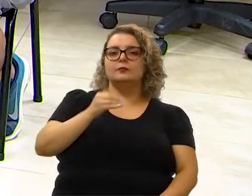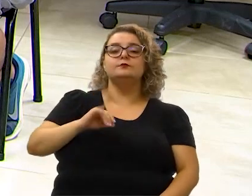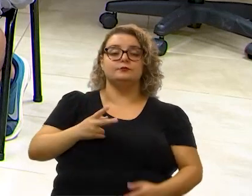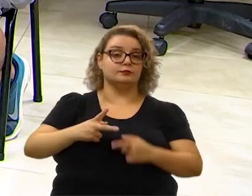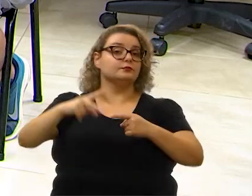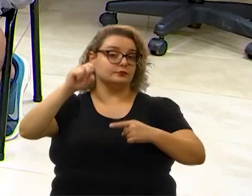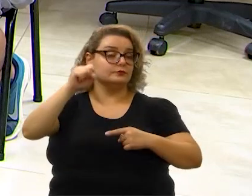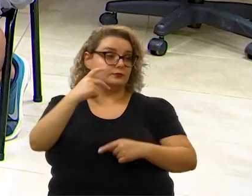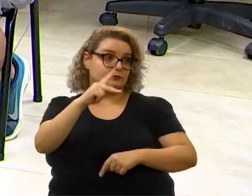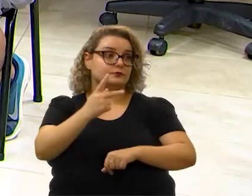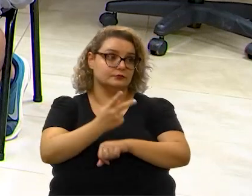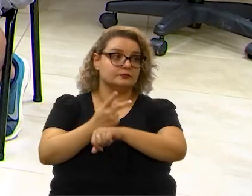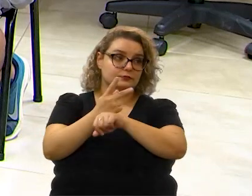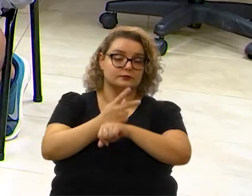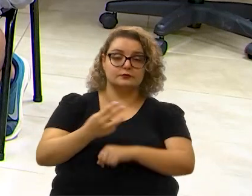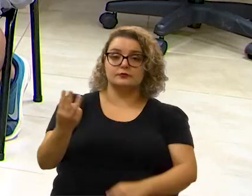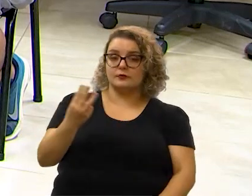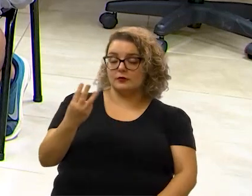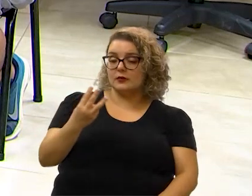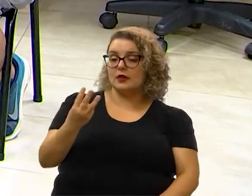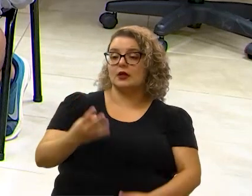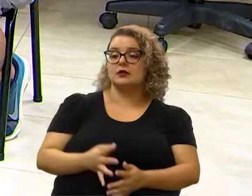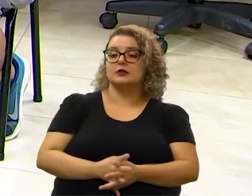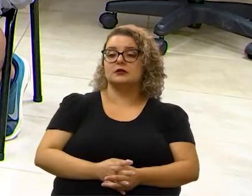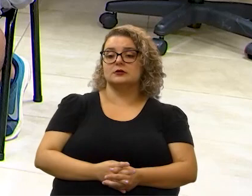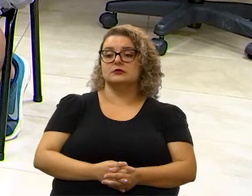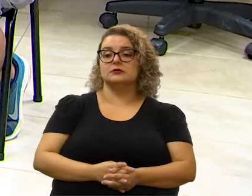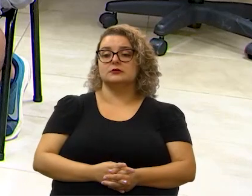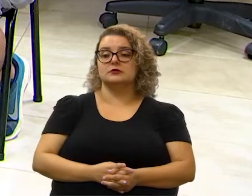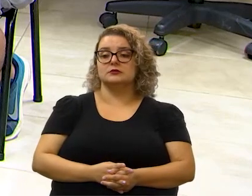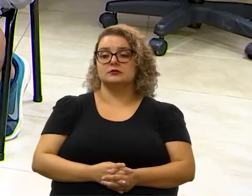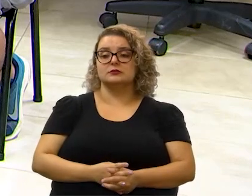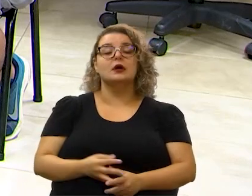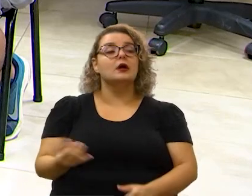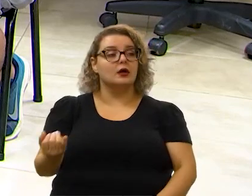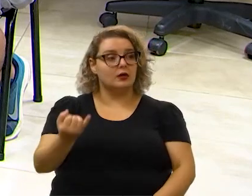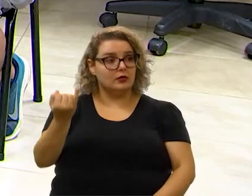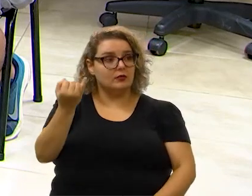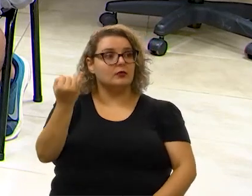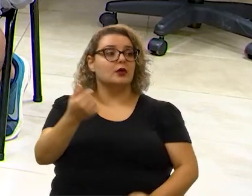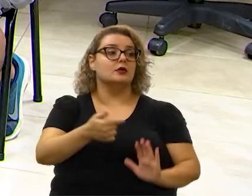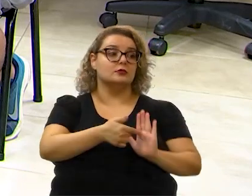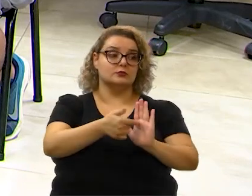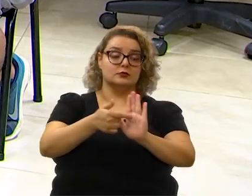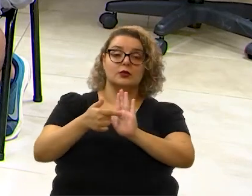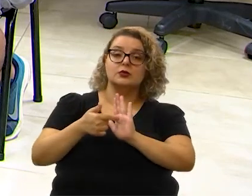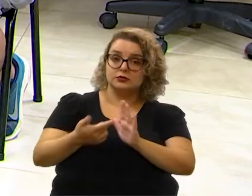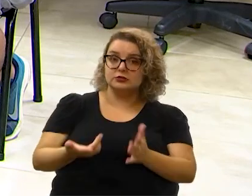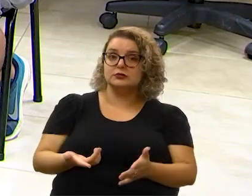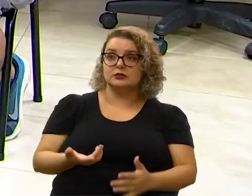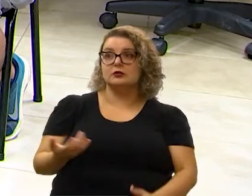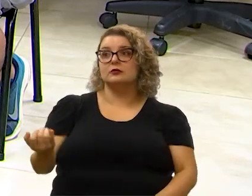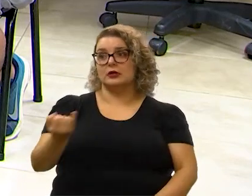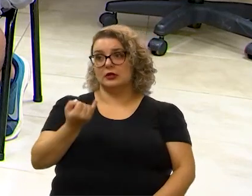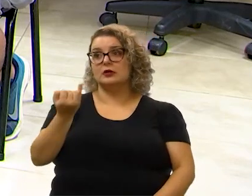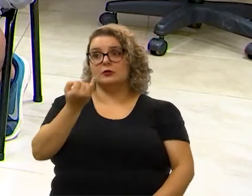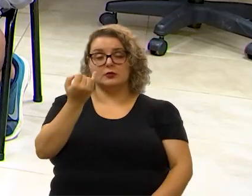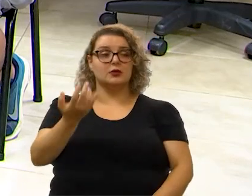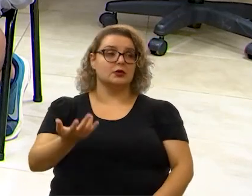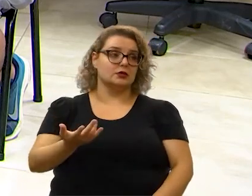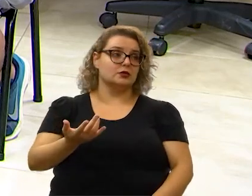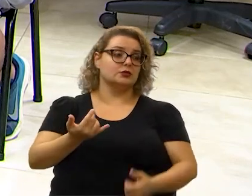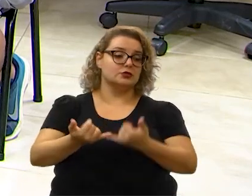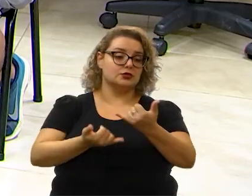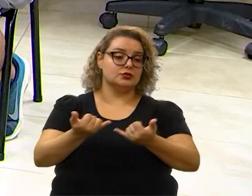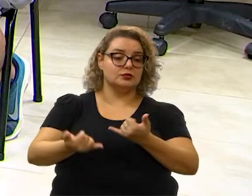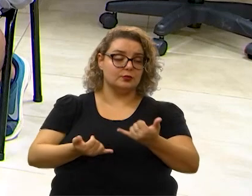da conquista do seu prêmio, terceiro colocado, não é? É super importante, mostrando aí a importância